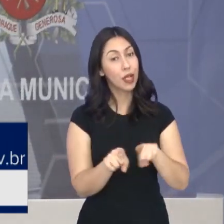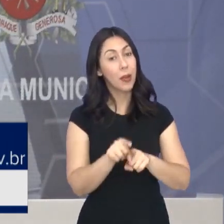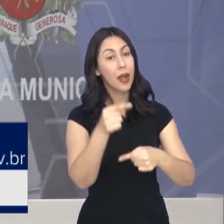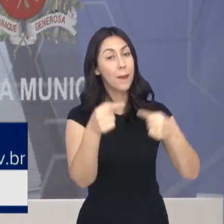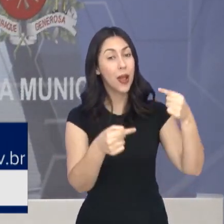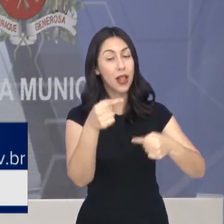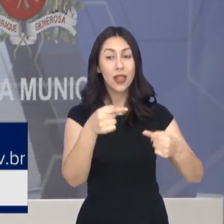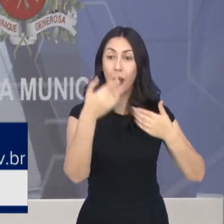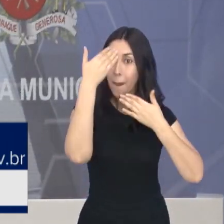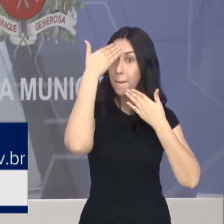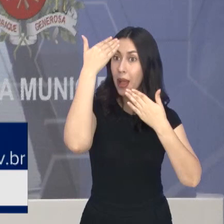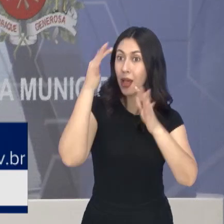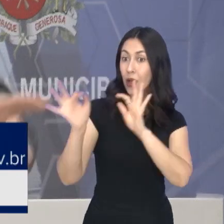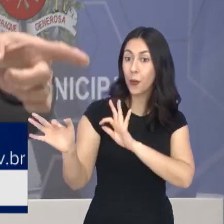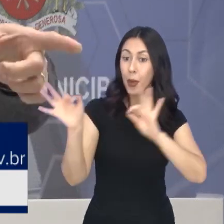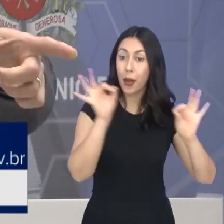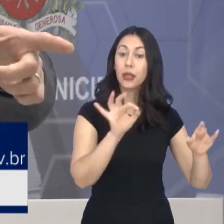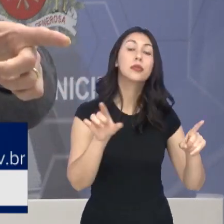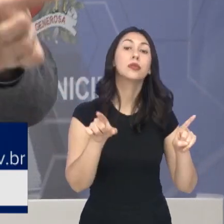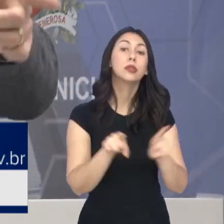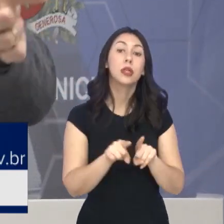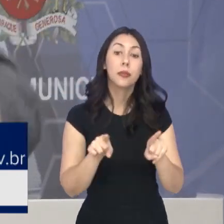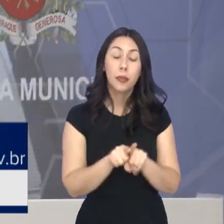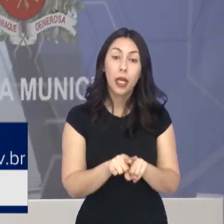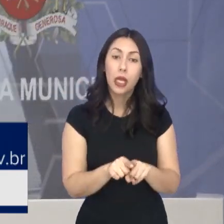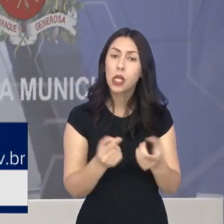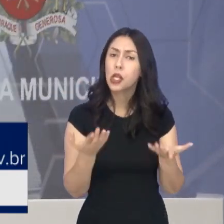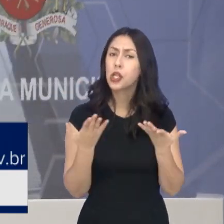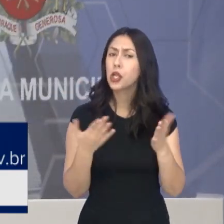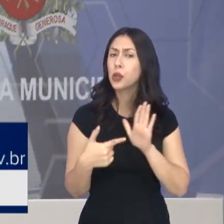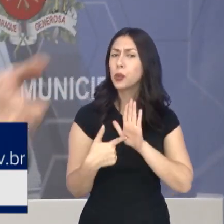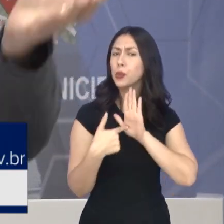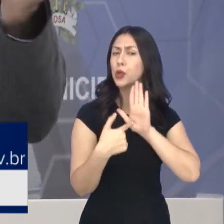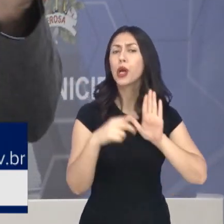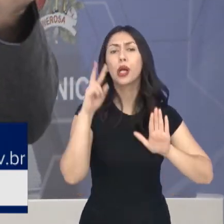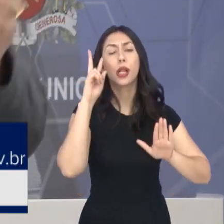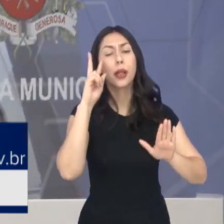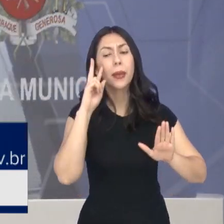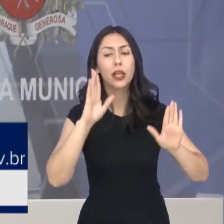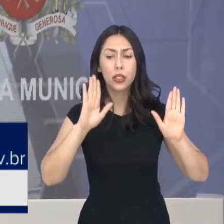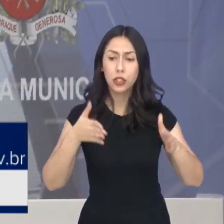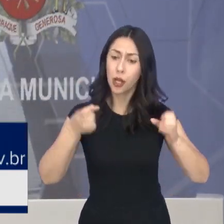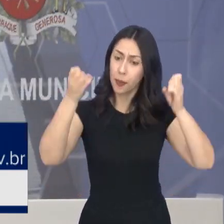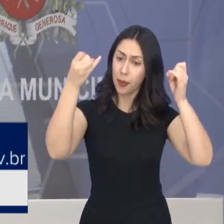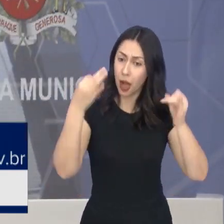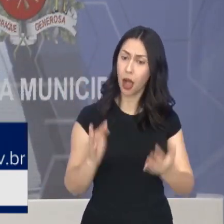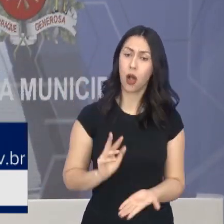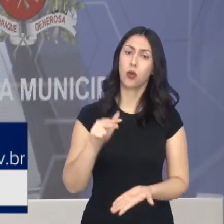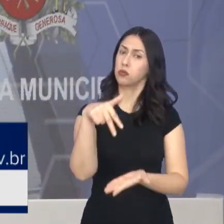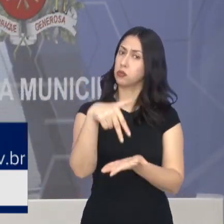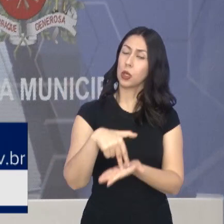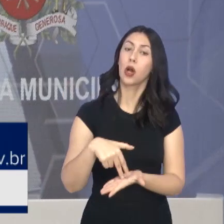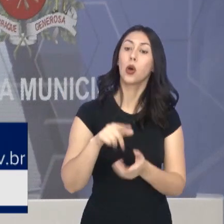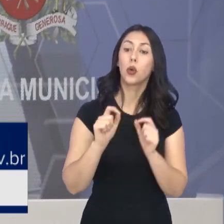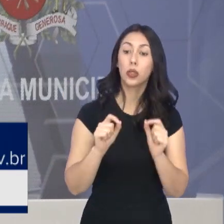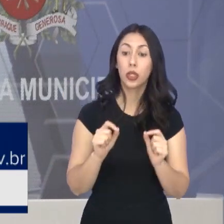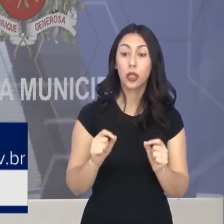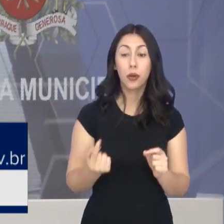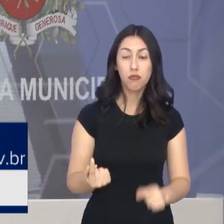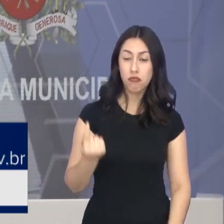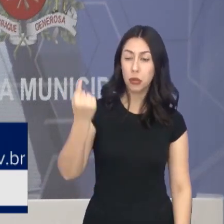todo esse acompanhamento. E aqui deixar um parênteses, lembrar, já falei aqui na tribuna, já falei no microfone, quando eu tive